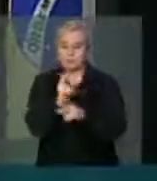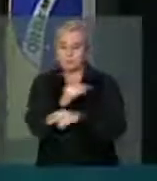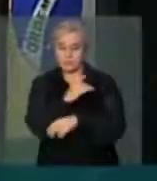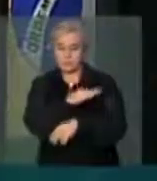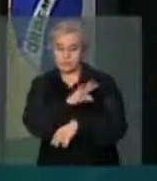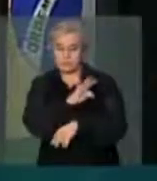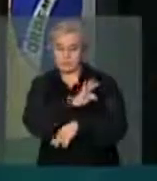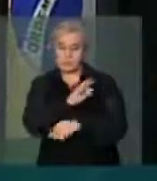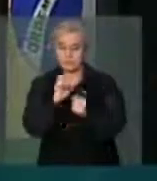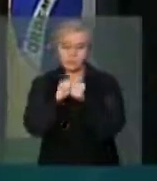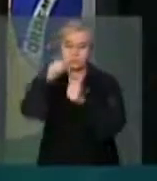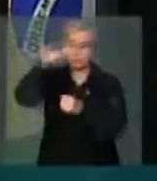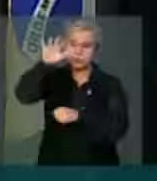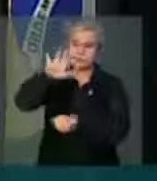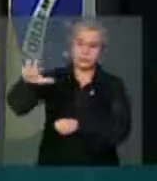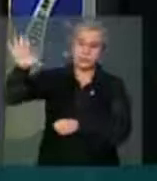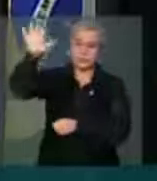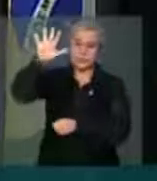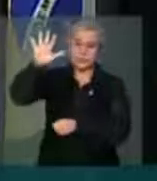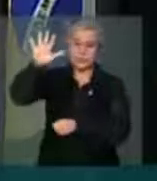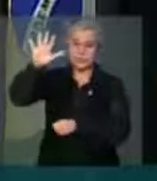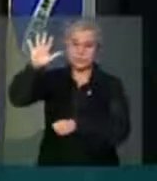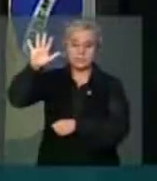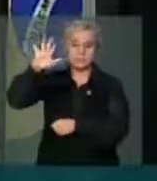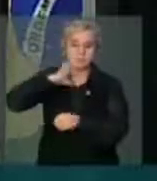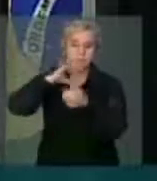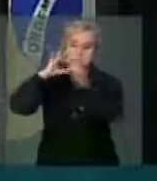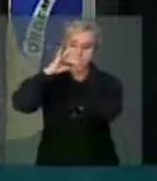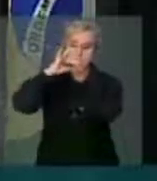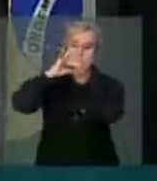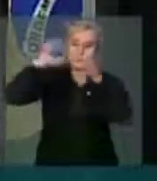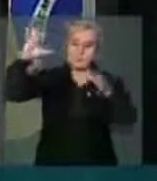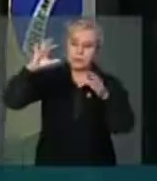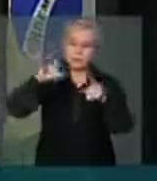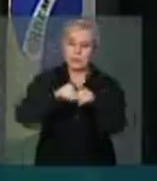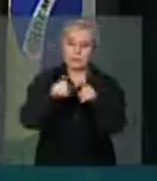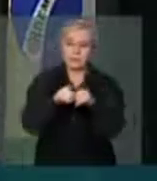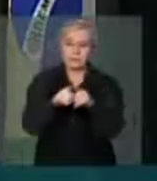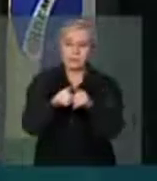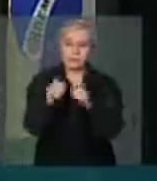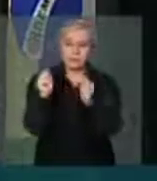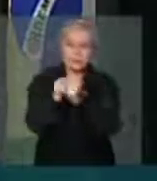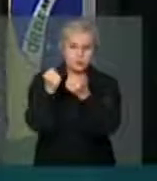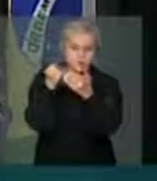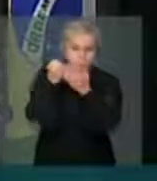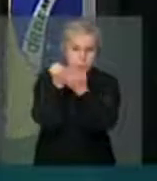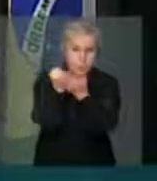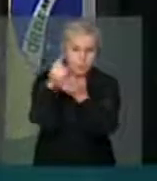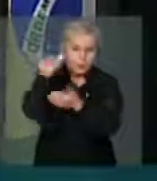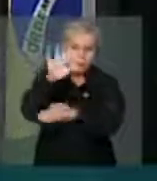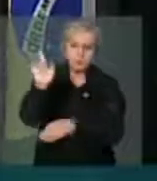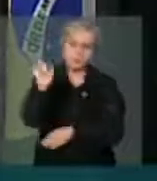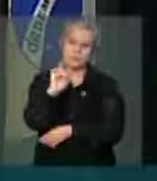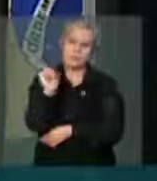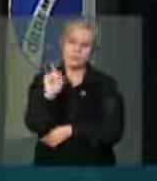no Nordeste. No Nordeste, a Dilma perdeu o seu esteio.